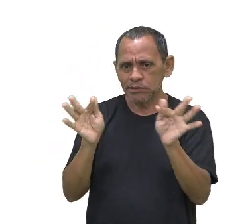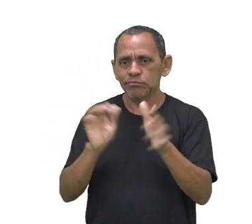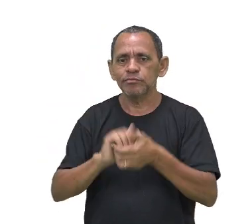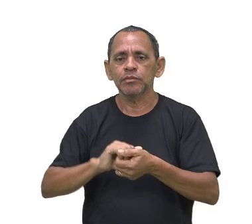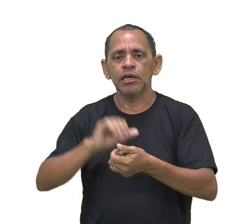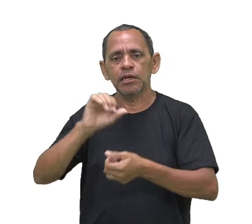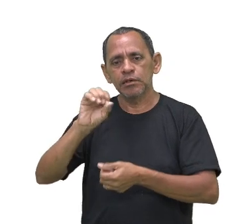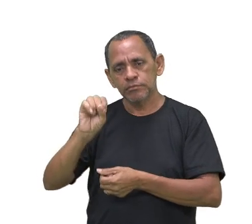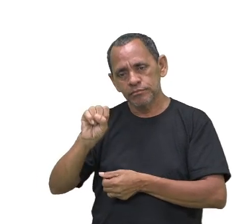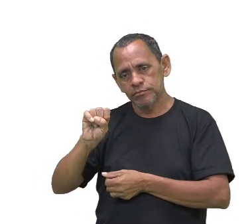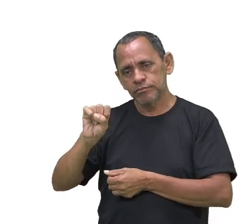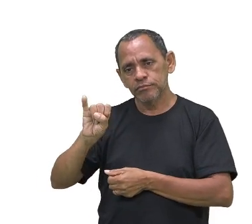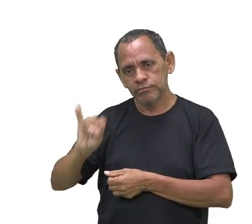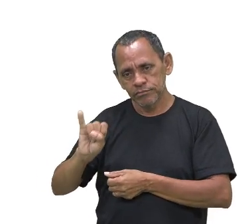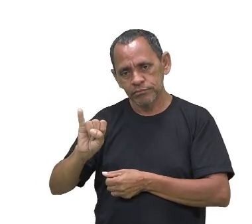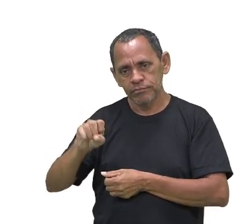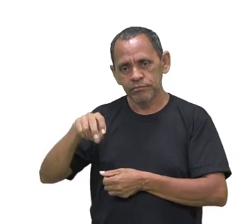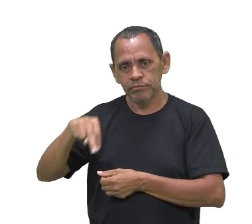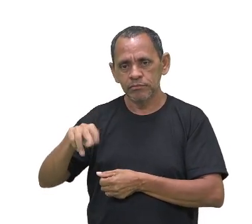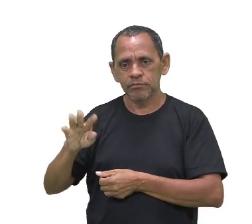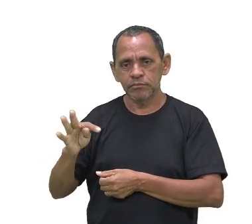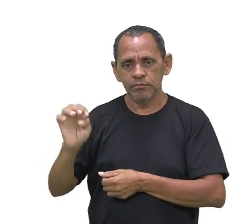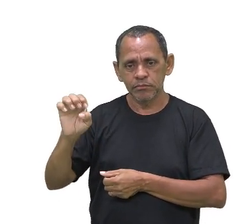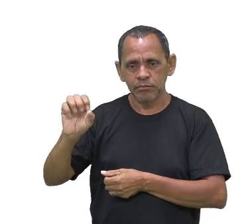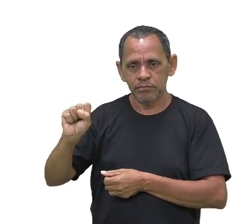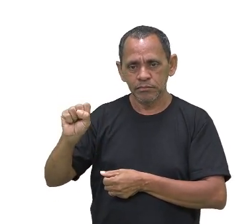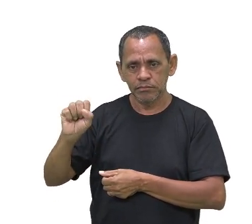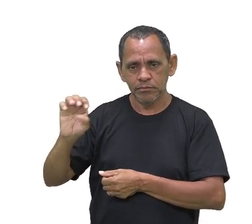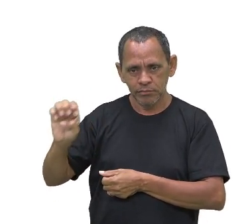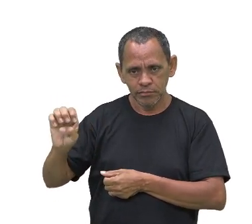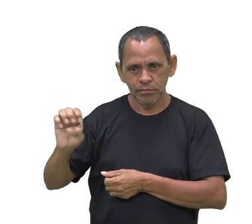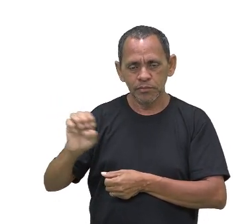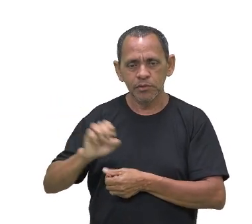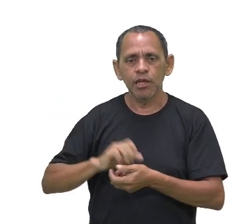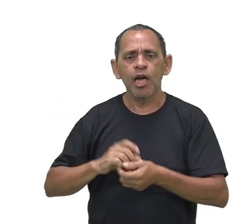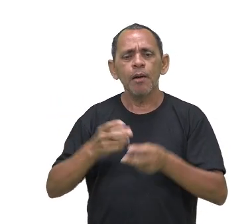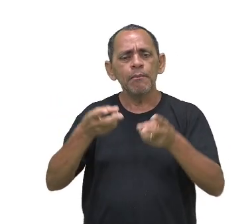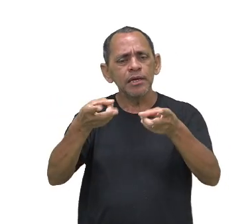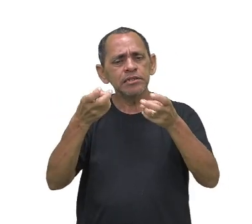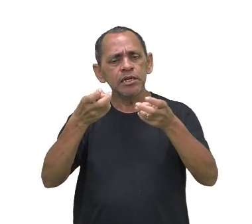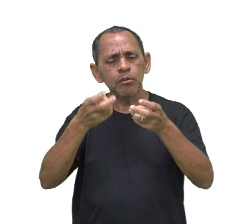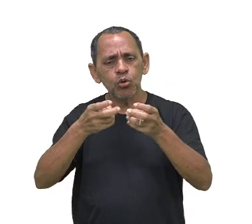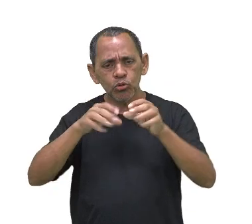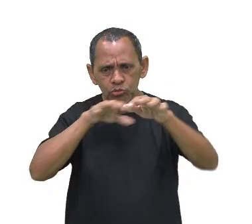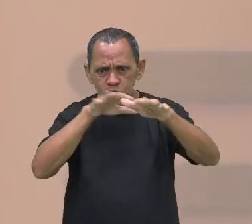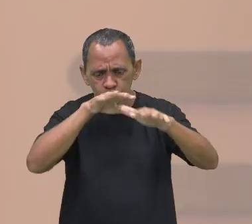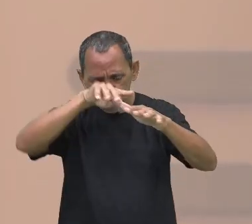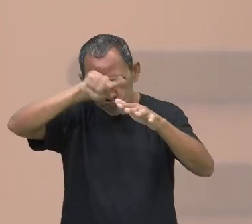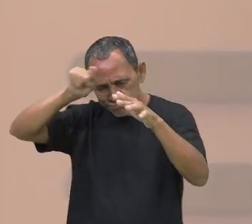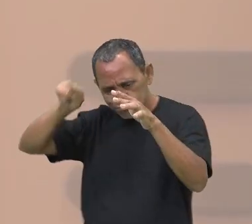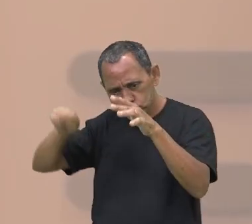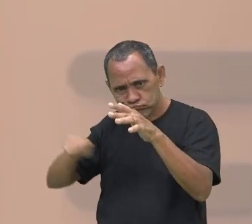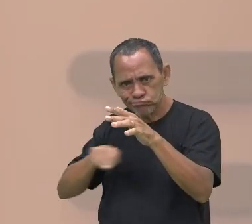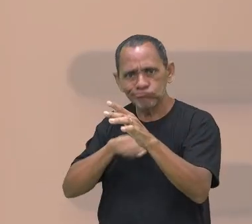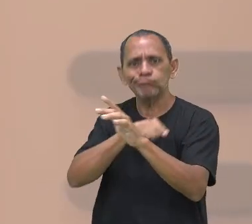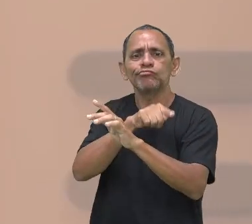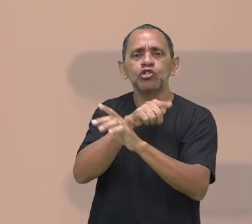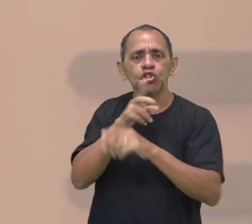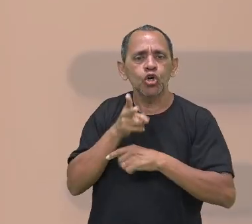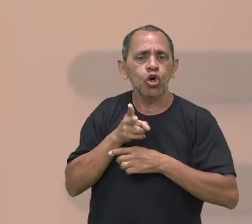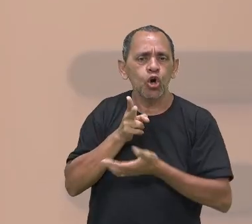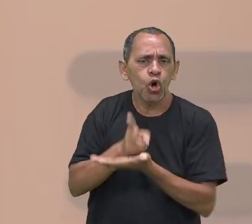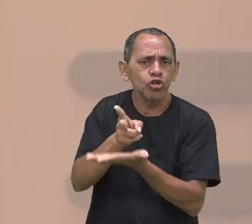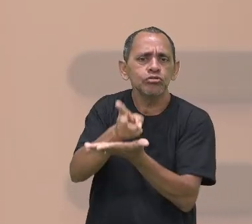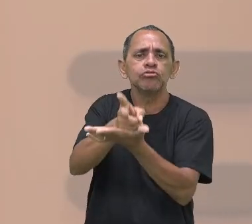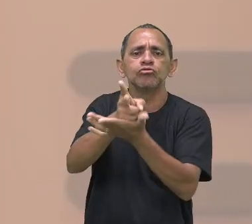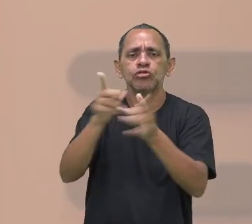retornamos para a tese. Vejam que interessante. E este movimento continua. É dessa